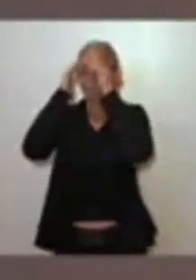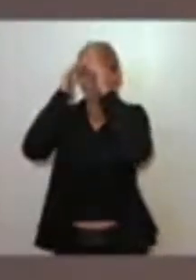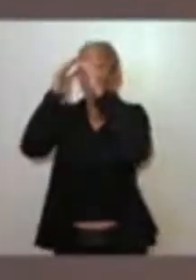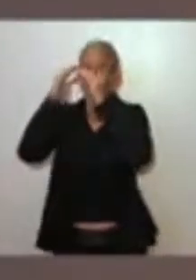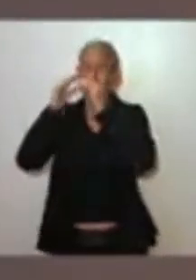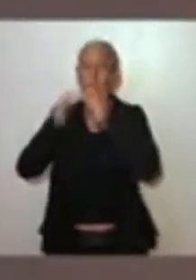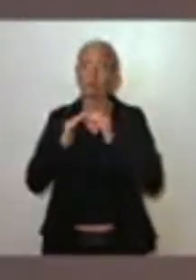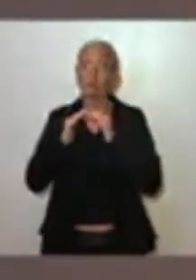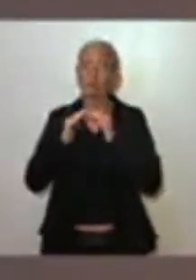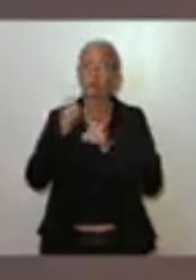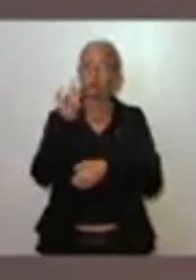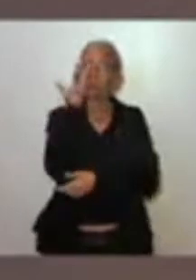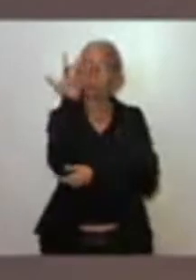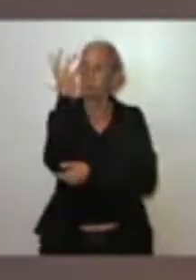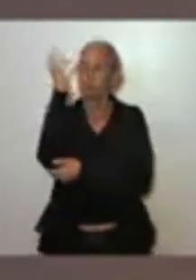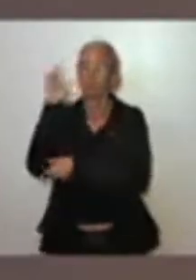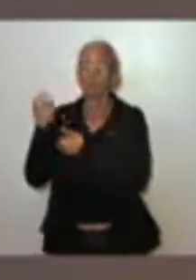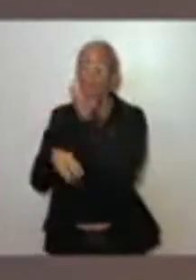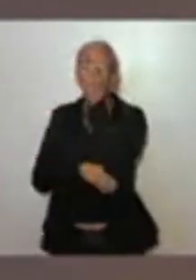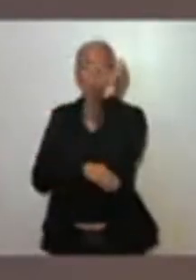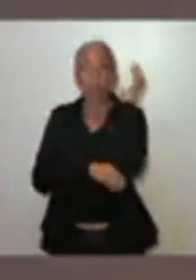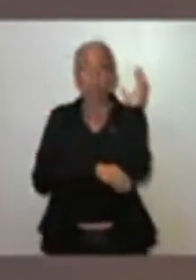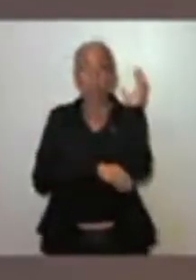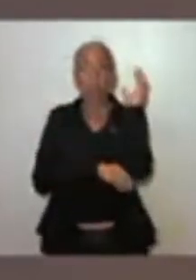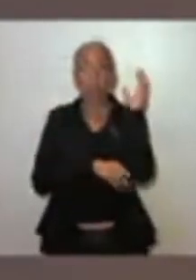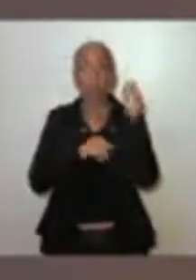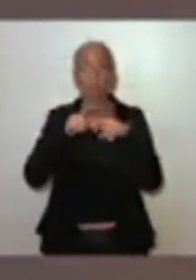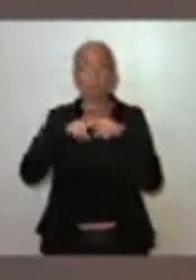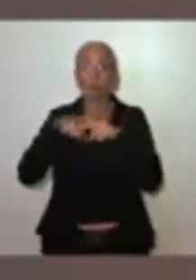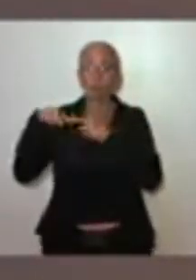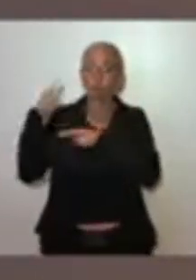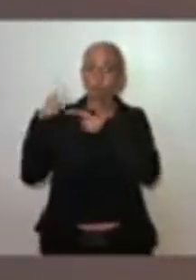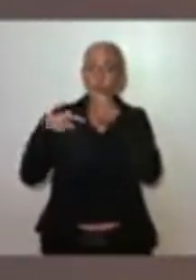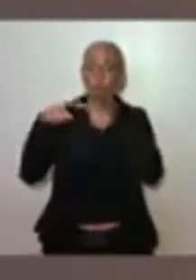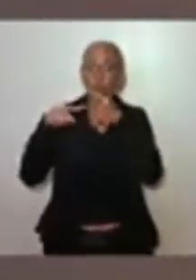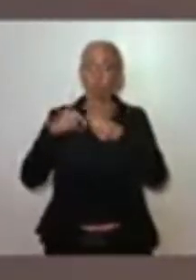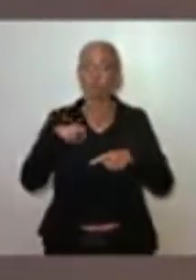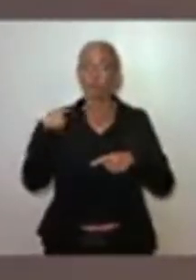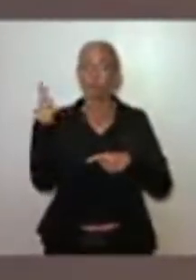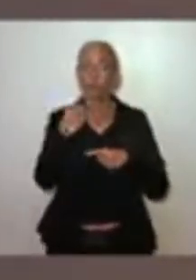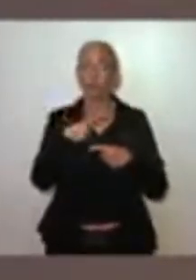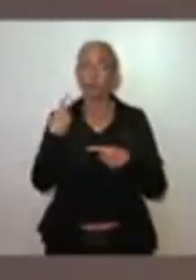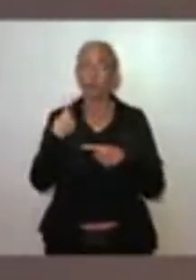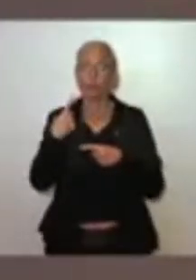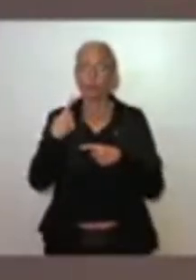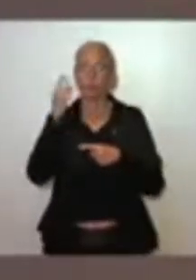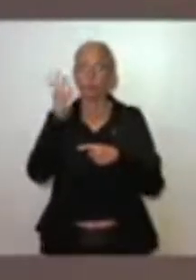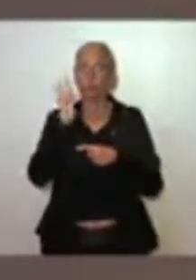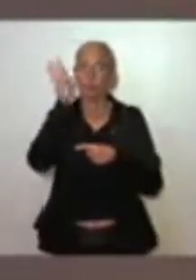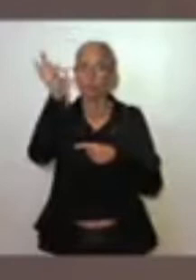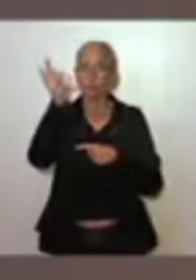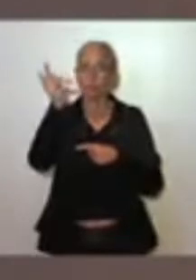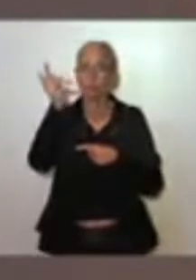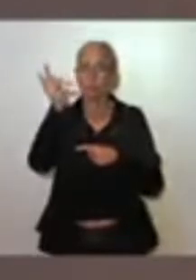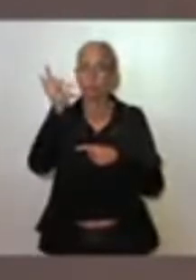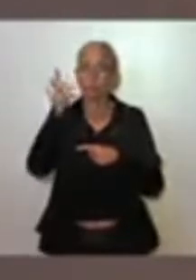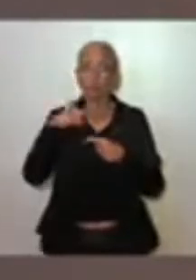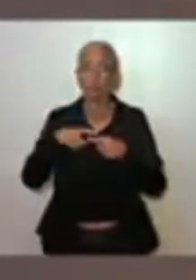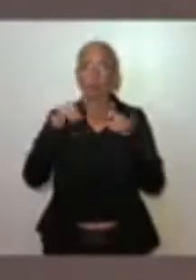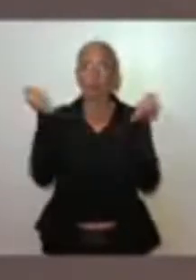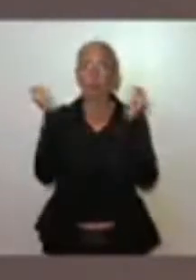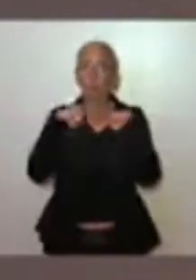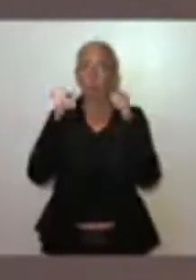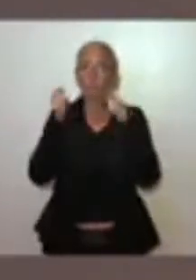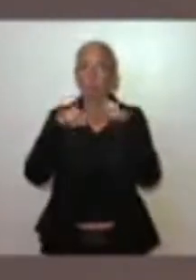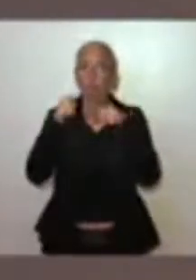às questões ambientais para que uma geração como a nossa não comprometa as gerações futuras mas nós